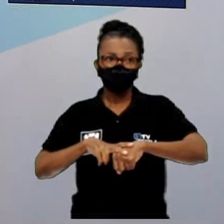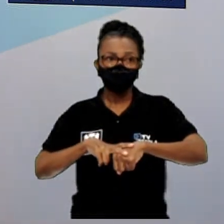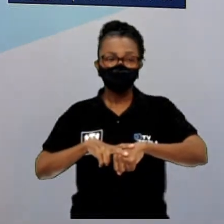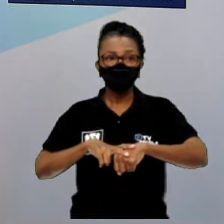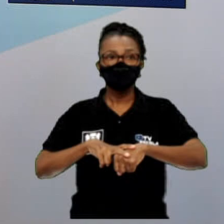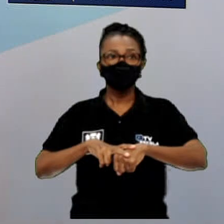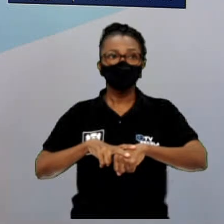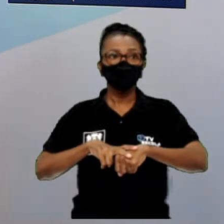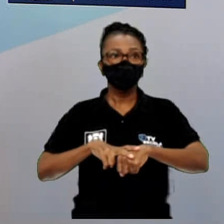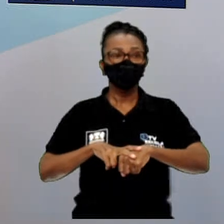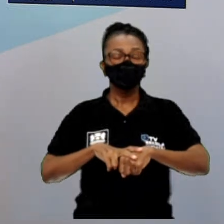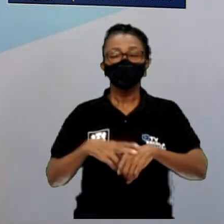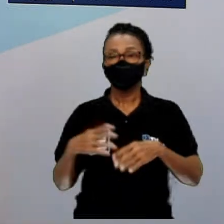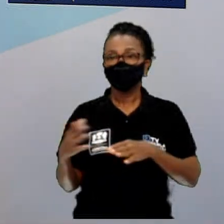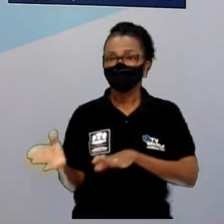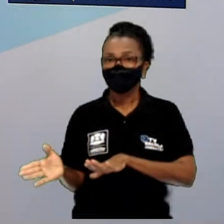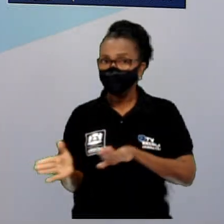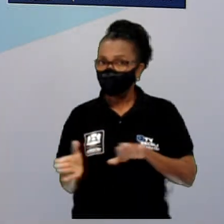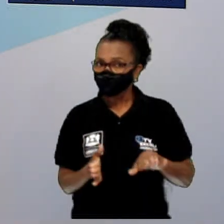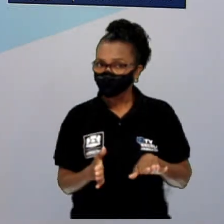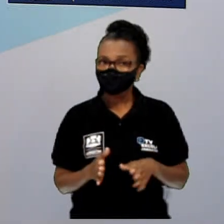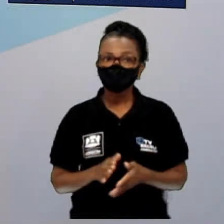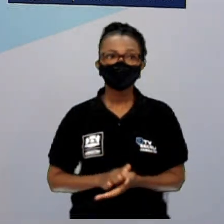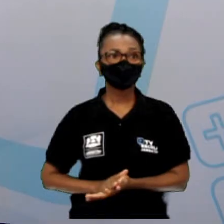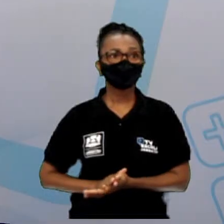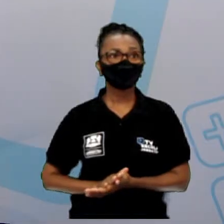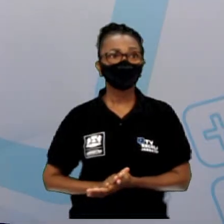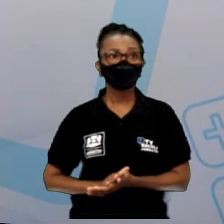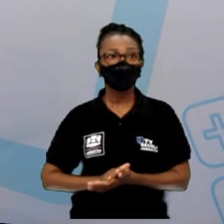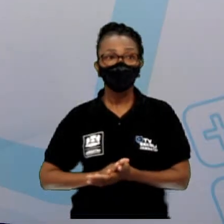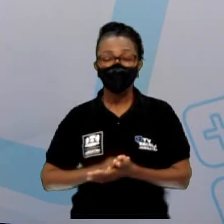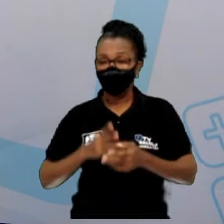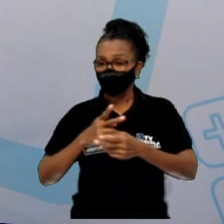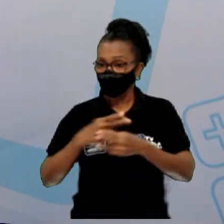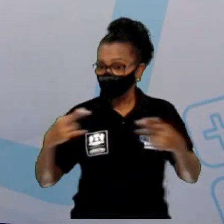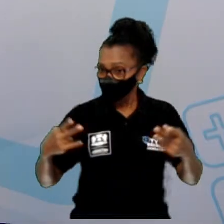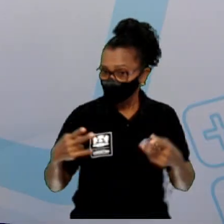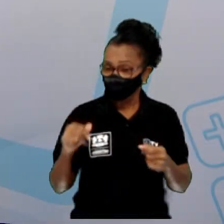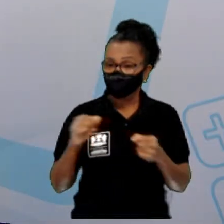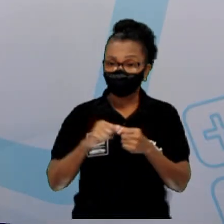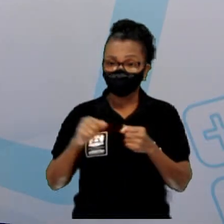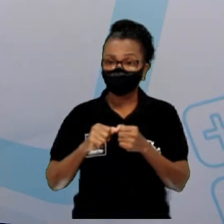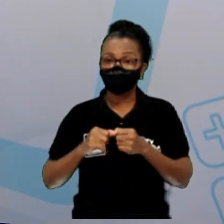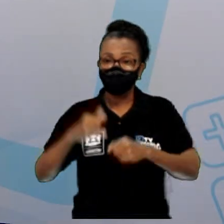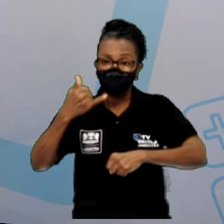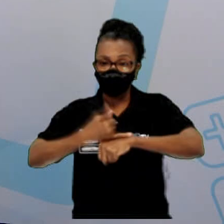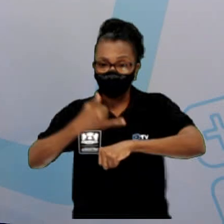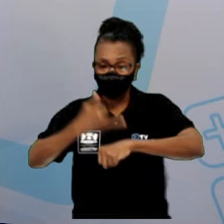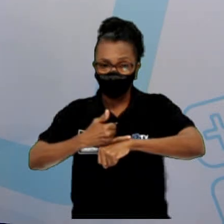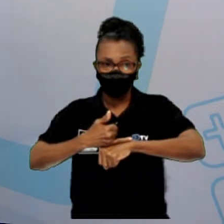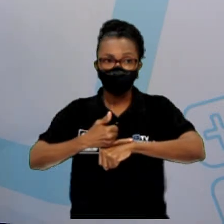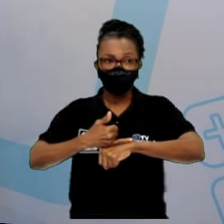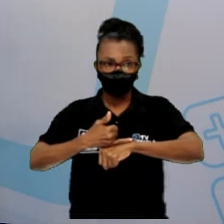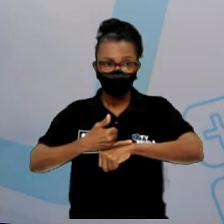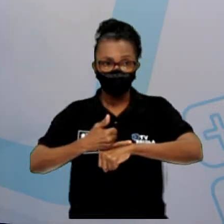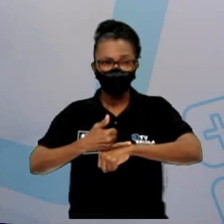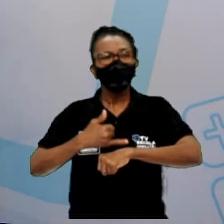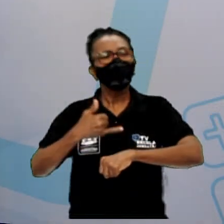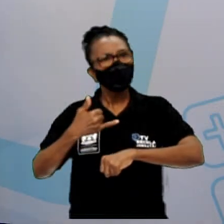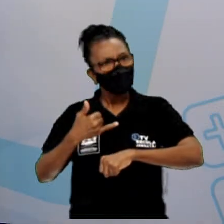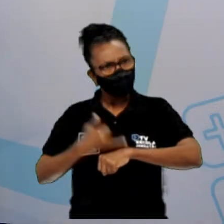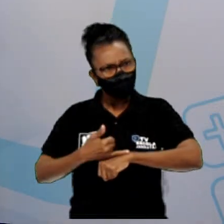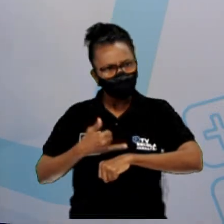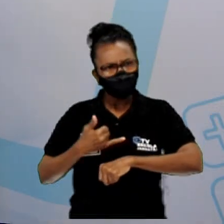Esse daqui são os objetos que foram confeccionados de metal. O metal é um material